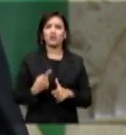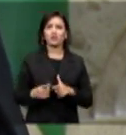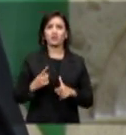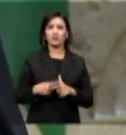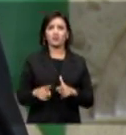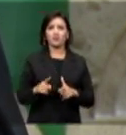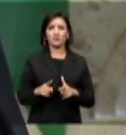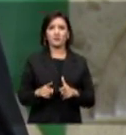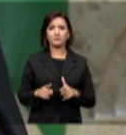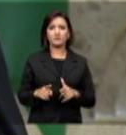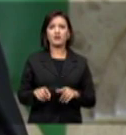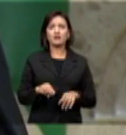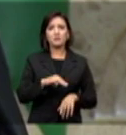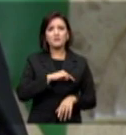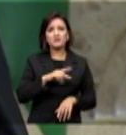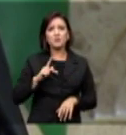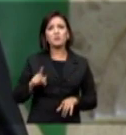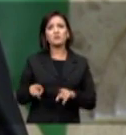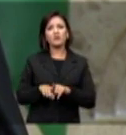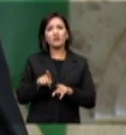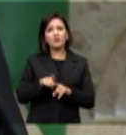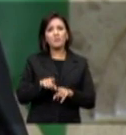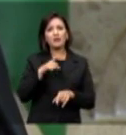contratos, mantenha